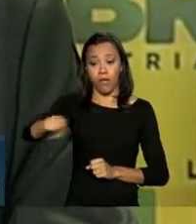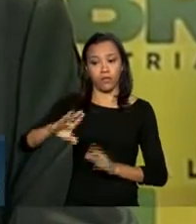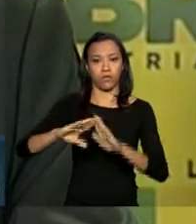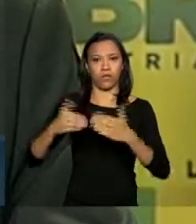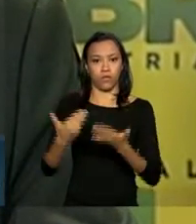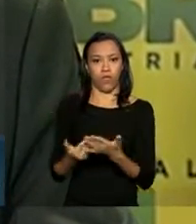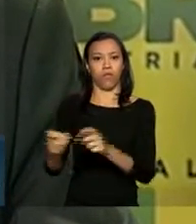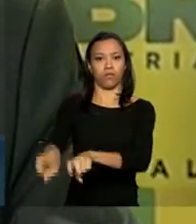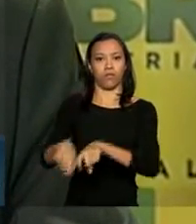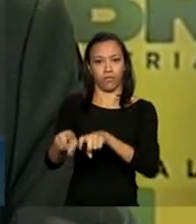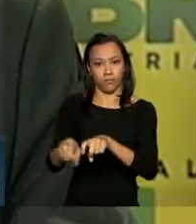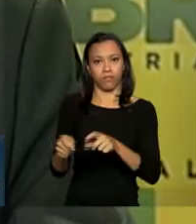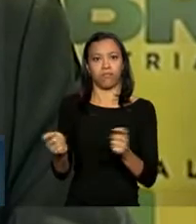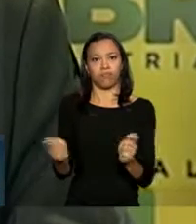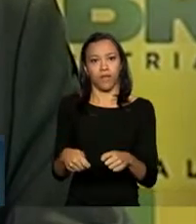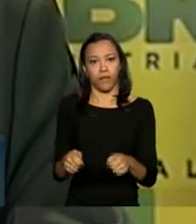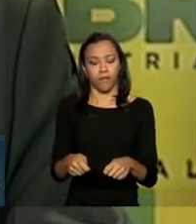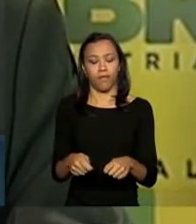ruim.